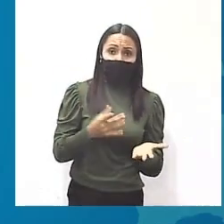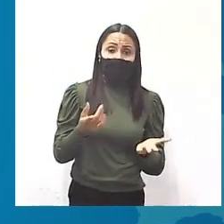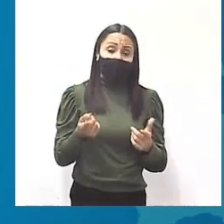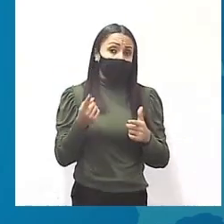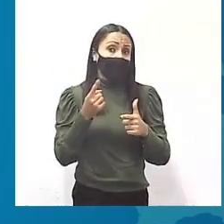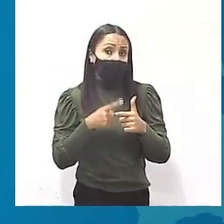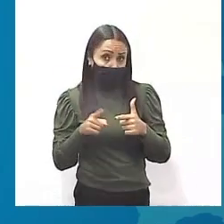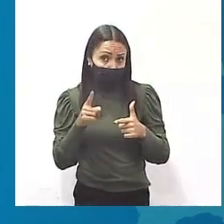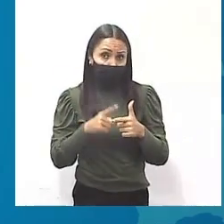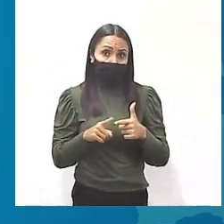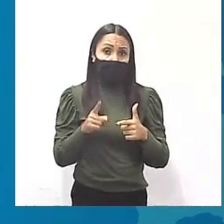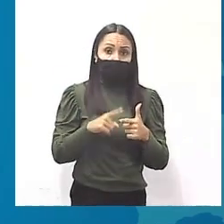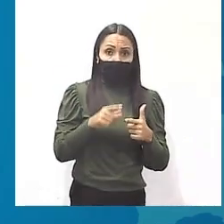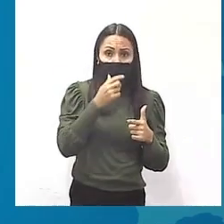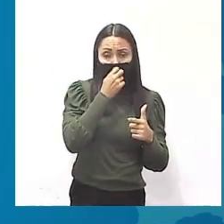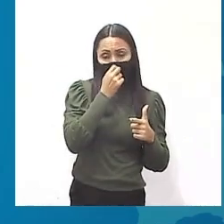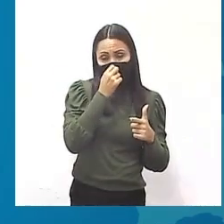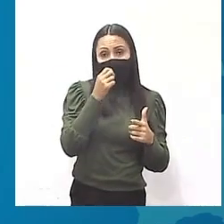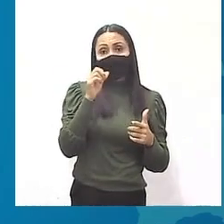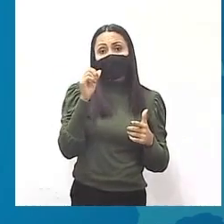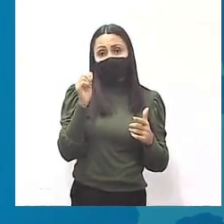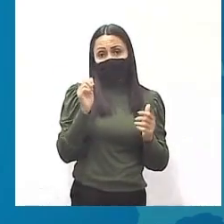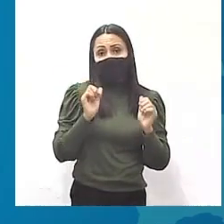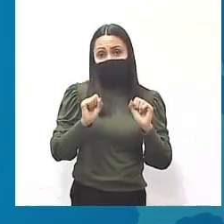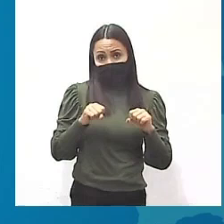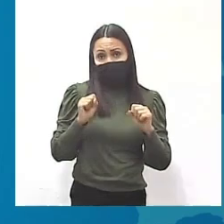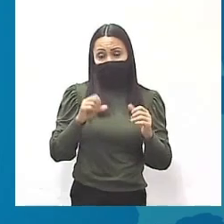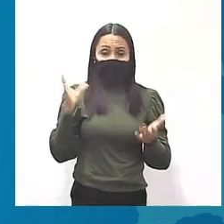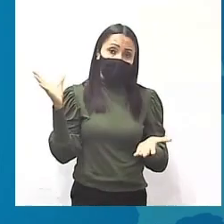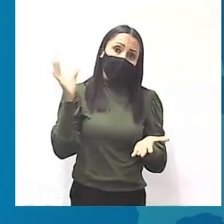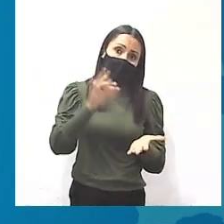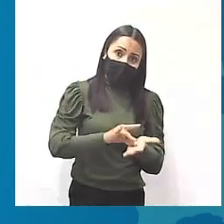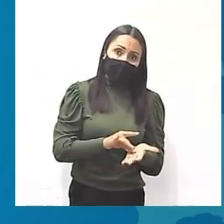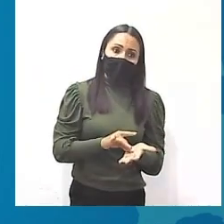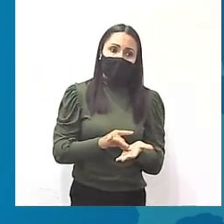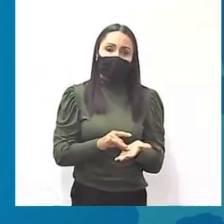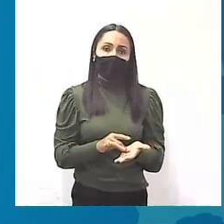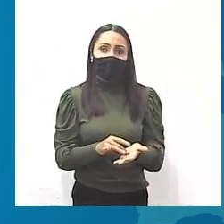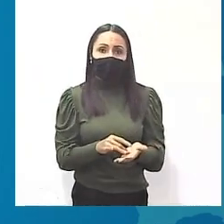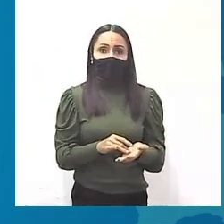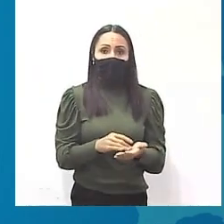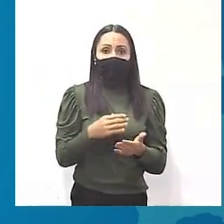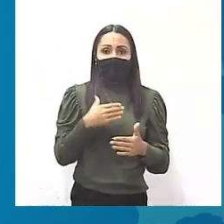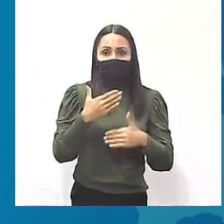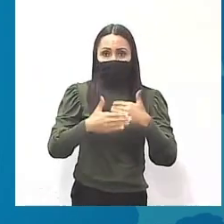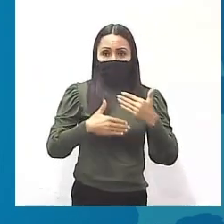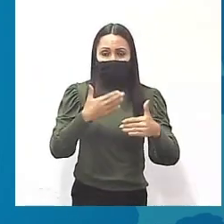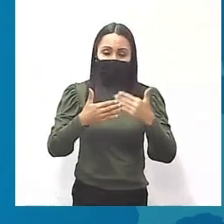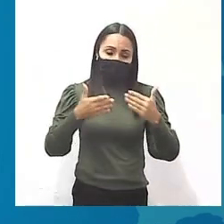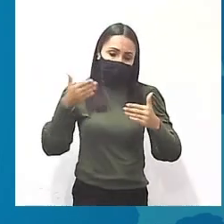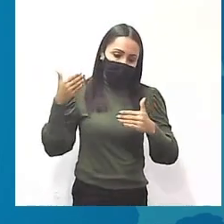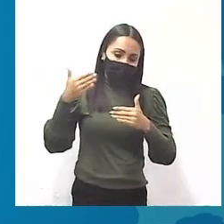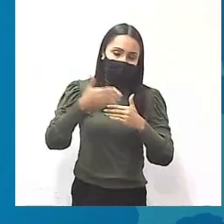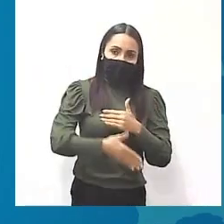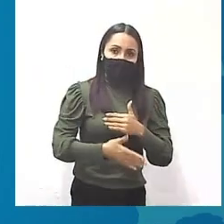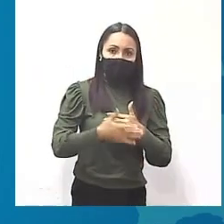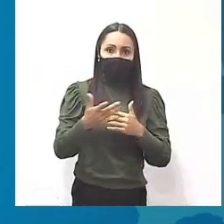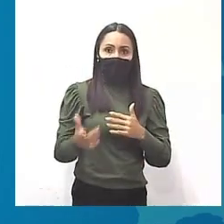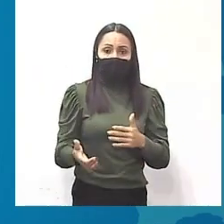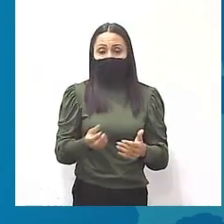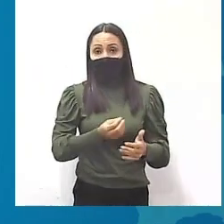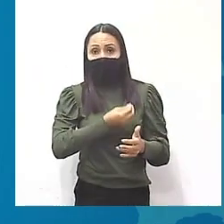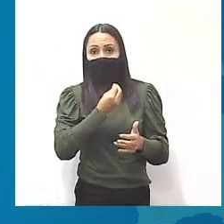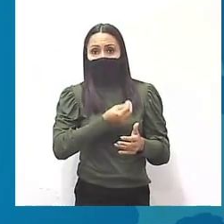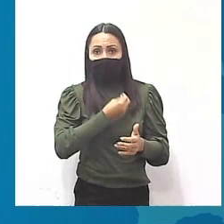risco, é um fato que é global, e isso daí vai interferir na